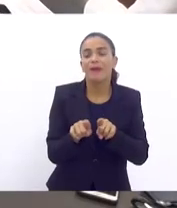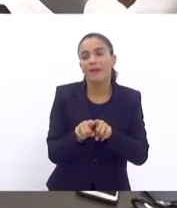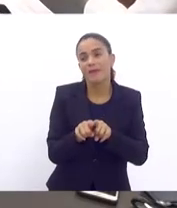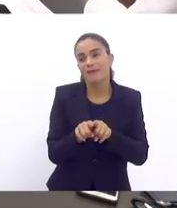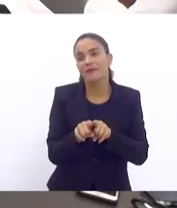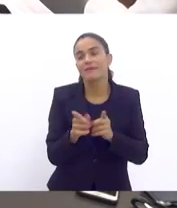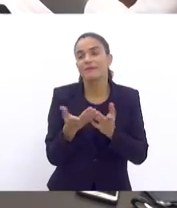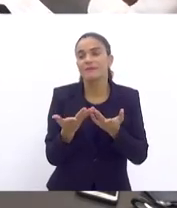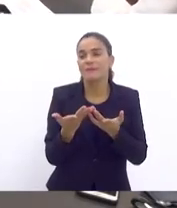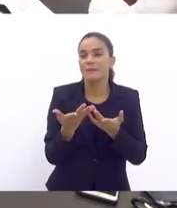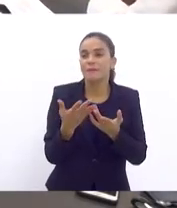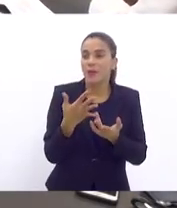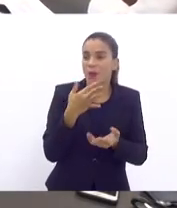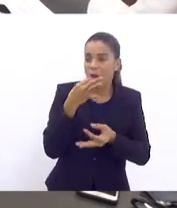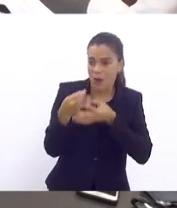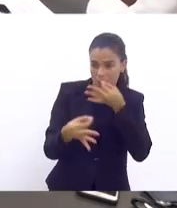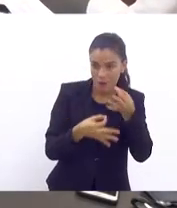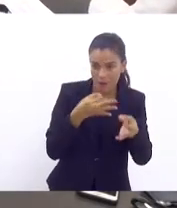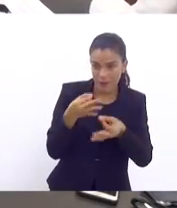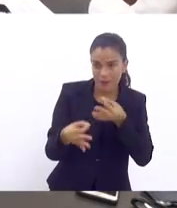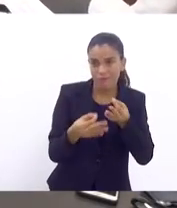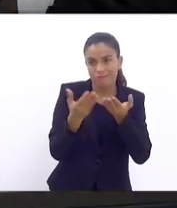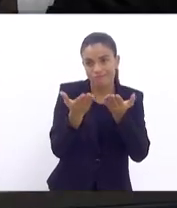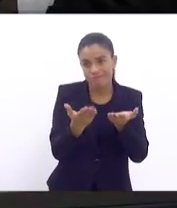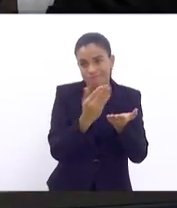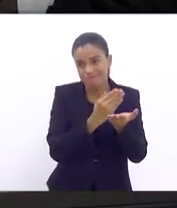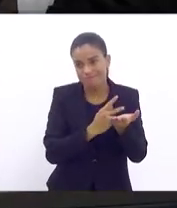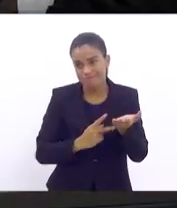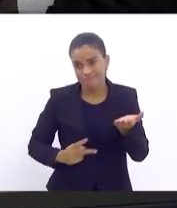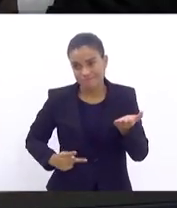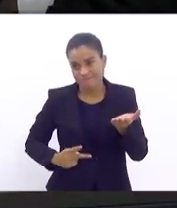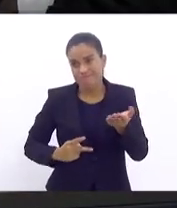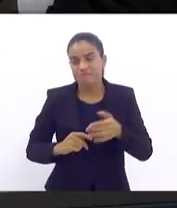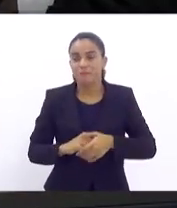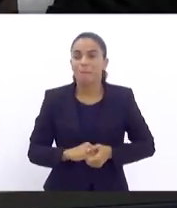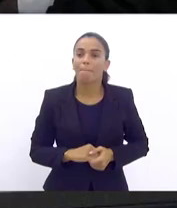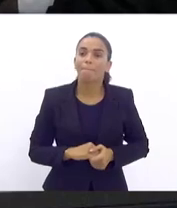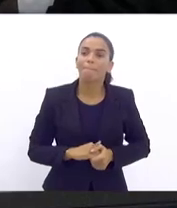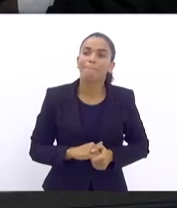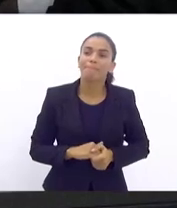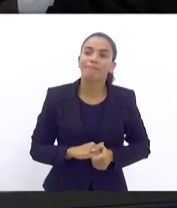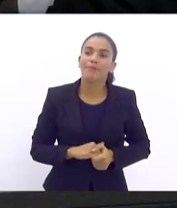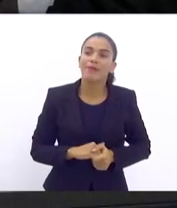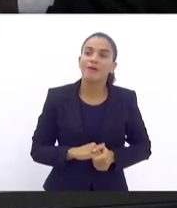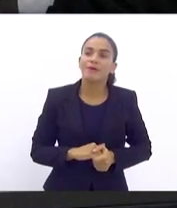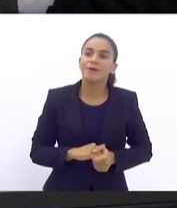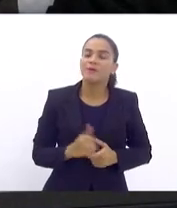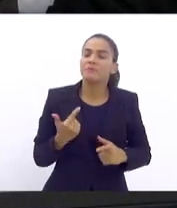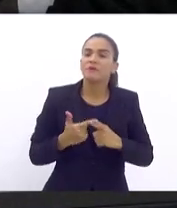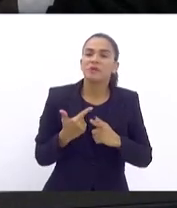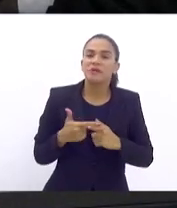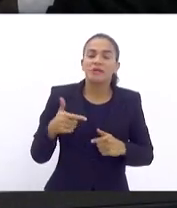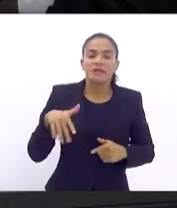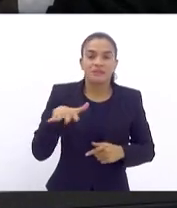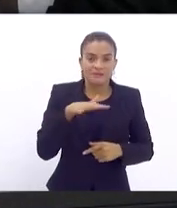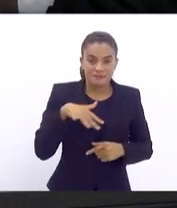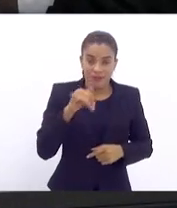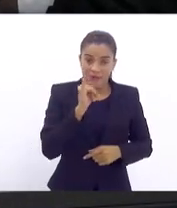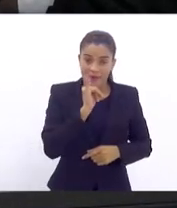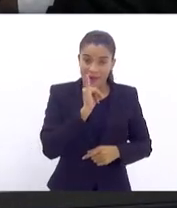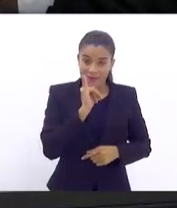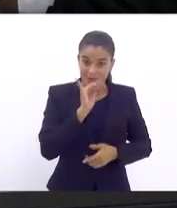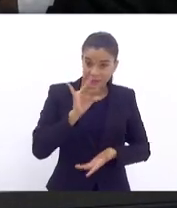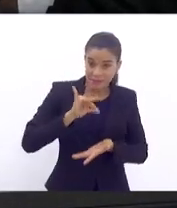vossa excelência vai saber porque razão eu faço eu jogo essa situação dá um exemplo